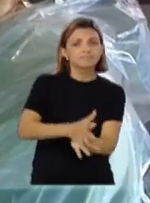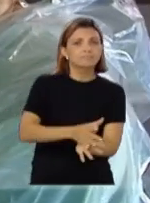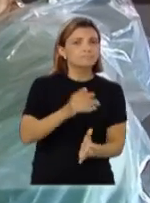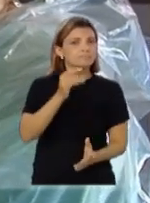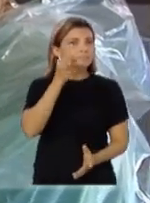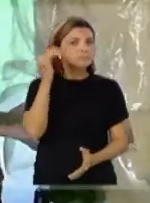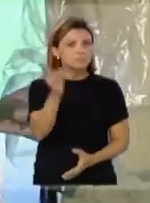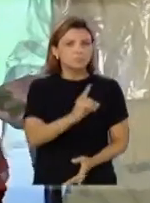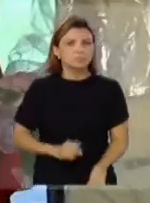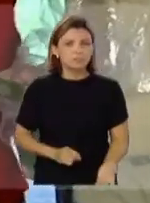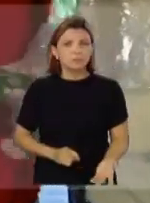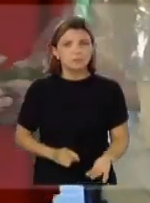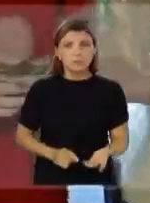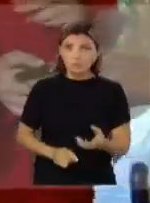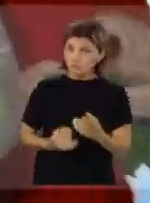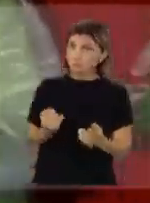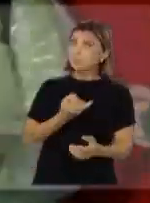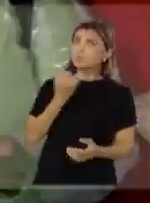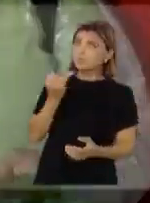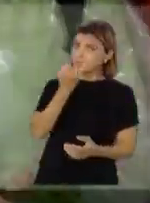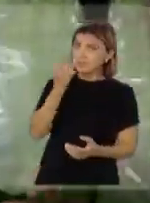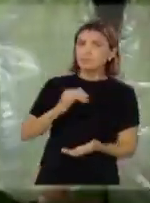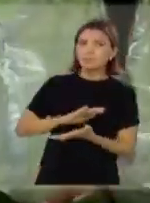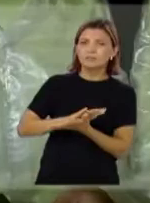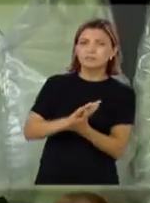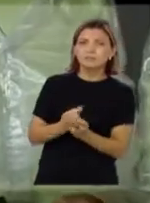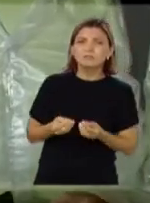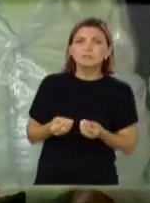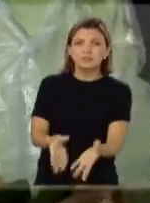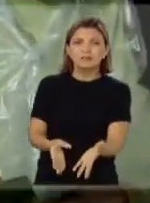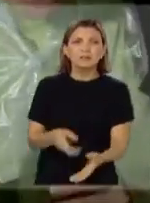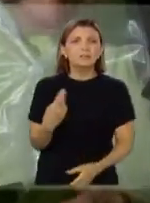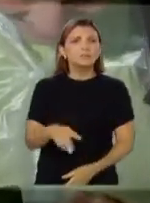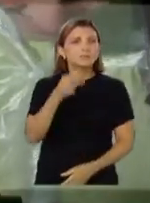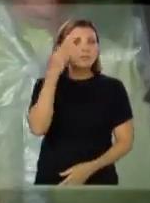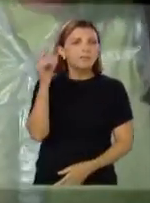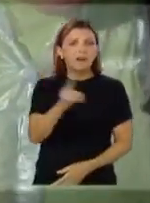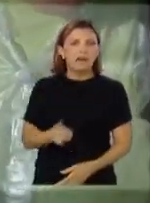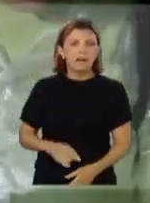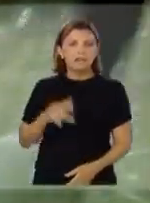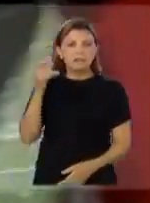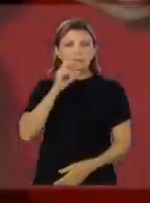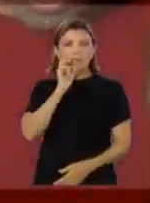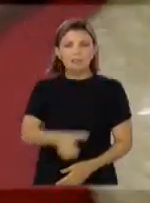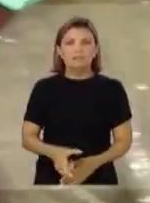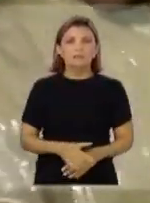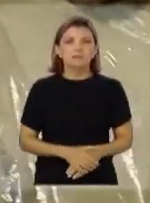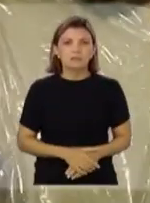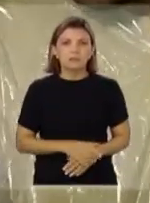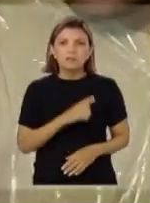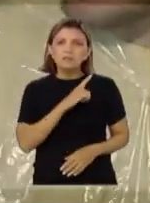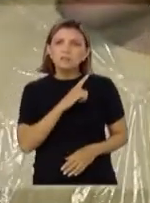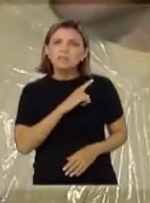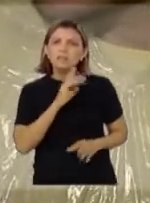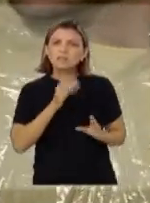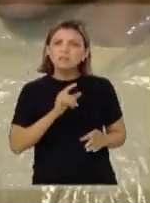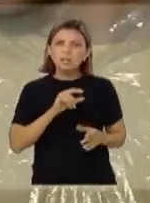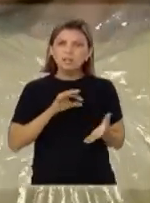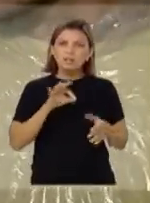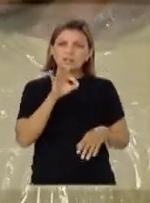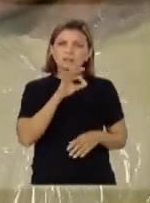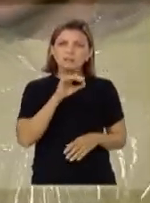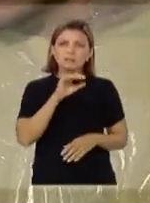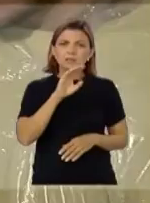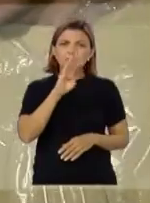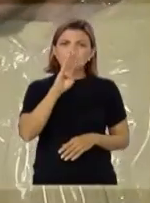matar ratos Ai que bom ela tem uma função importante né rato não é um bicho lá muito fofo É verdade que o beijaflor poliniza essa